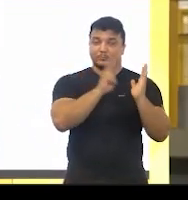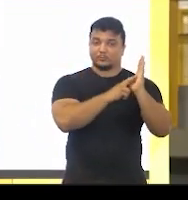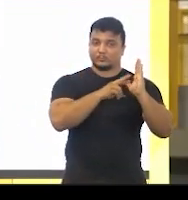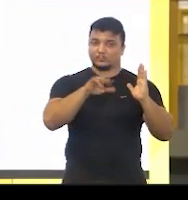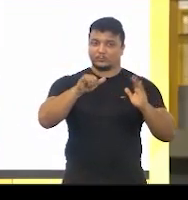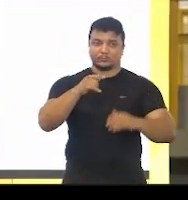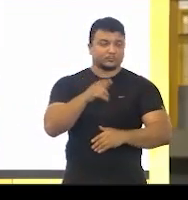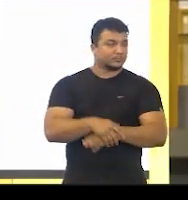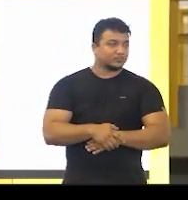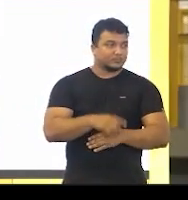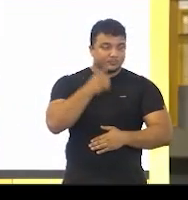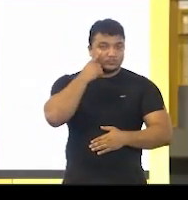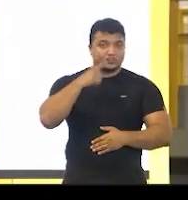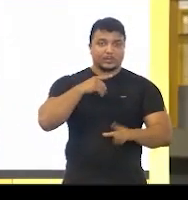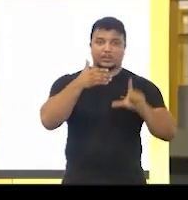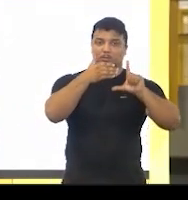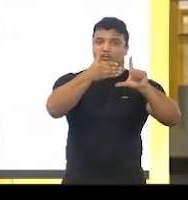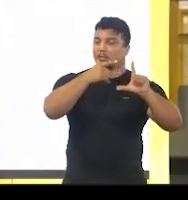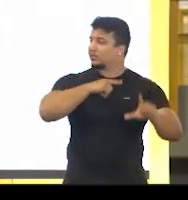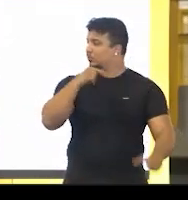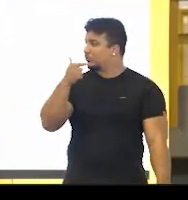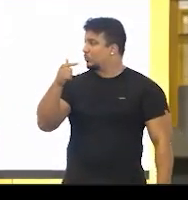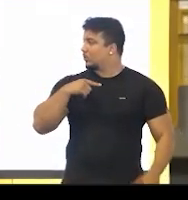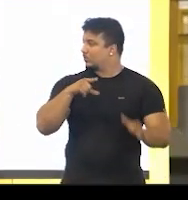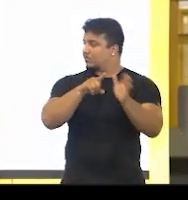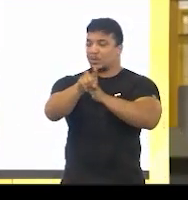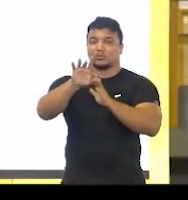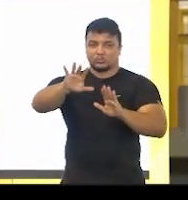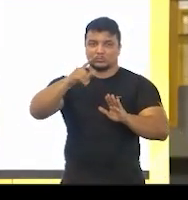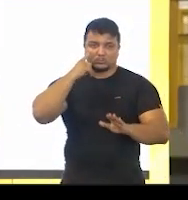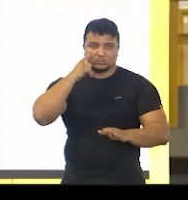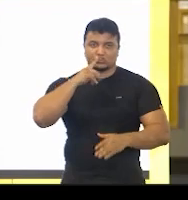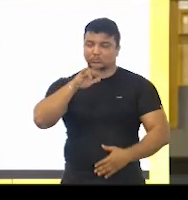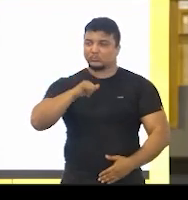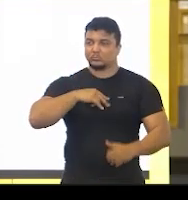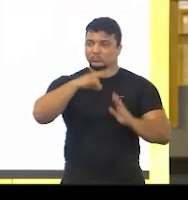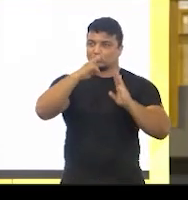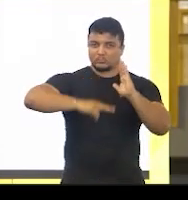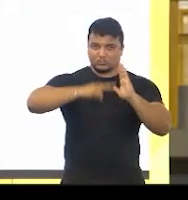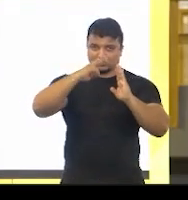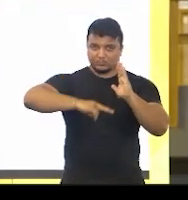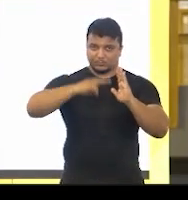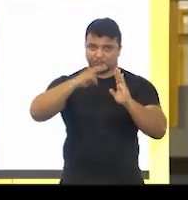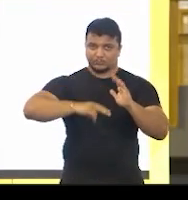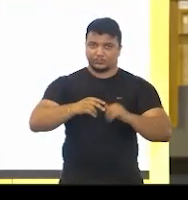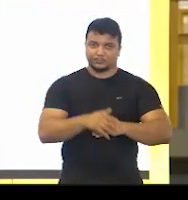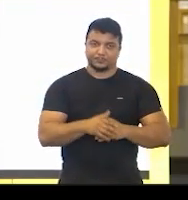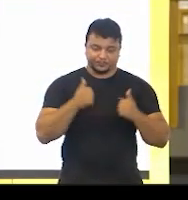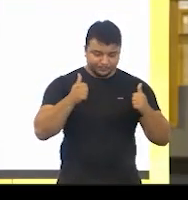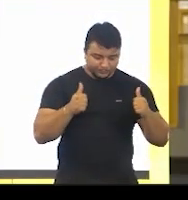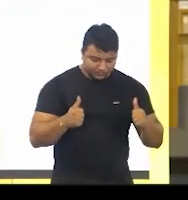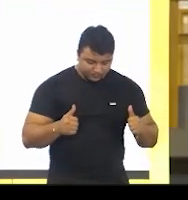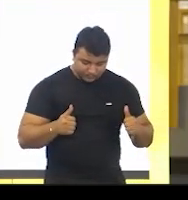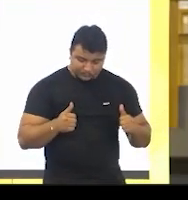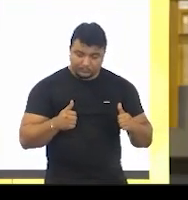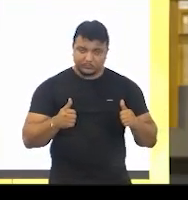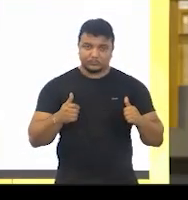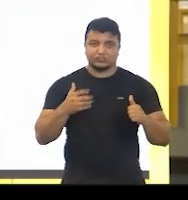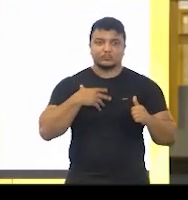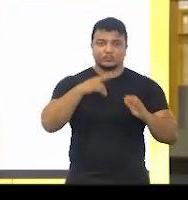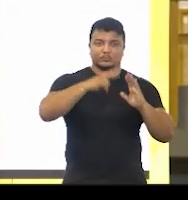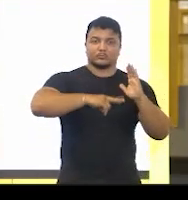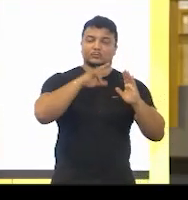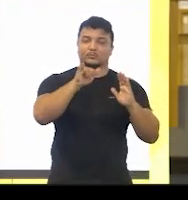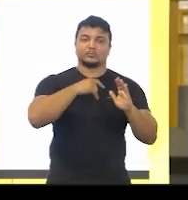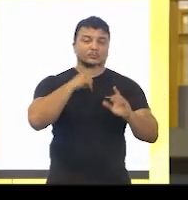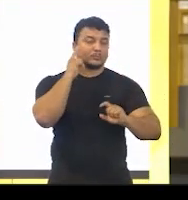a questão. Eu olhei aqui nos slides, não está essa questão. Portanto, vamos pela leitura mesmo. Tá certo? Vou ler